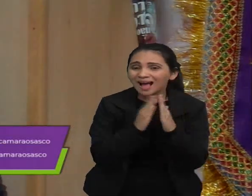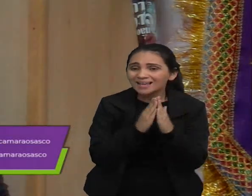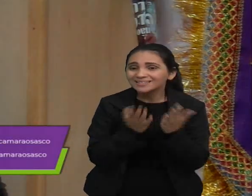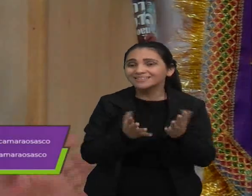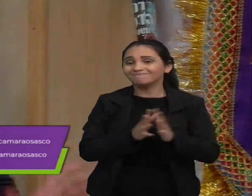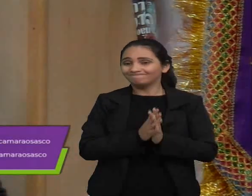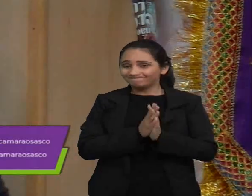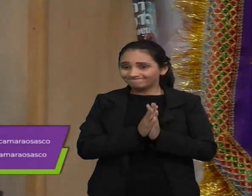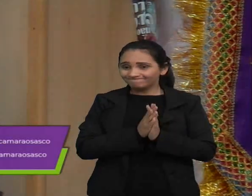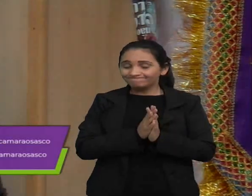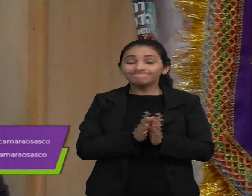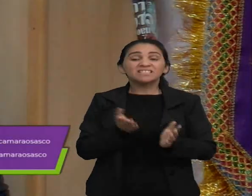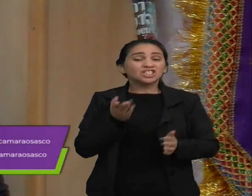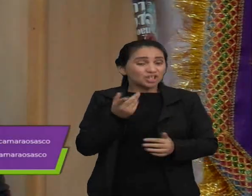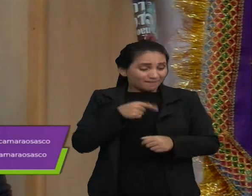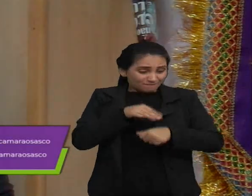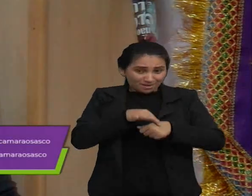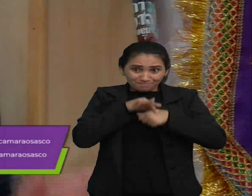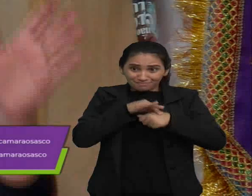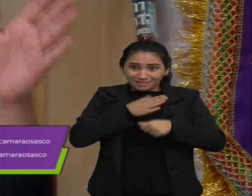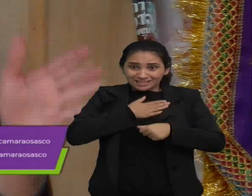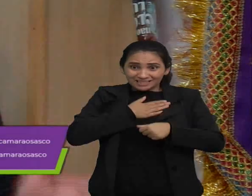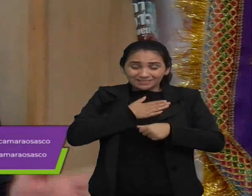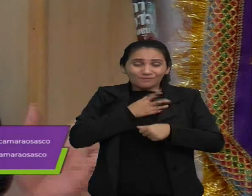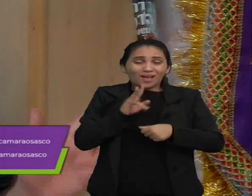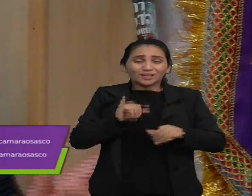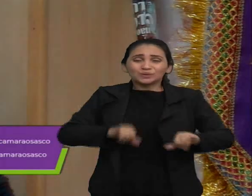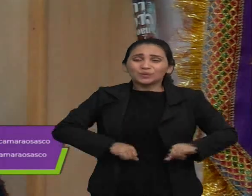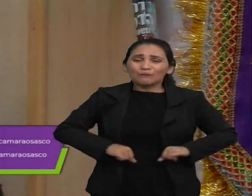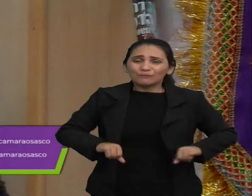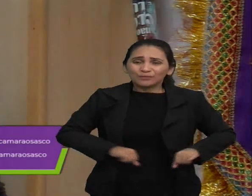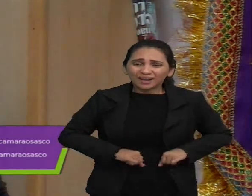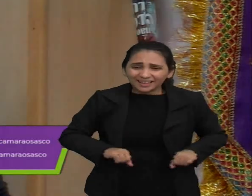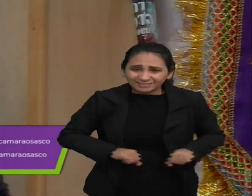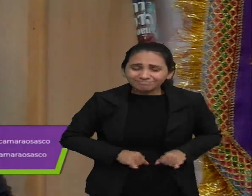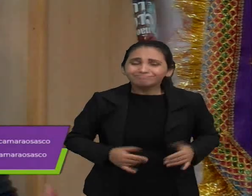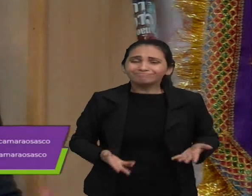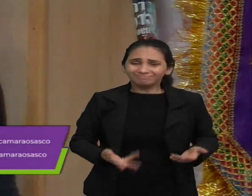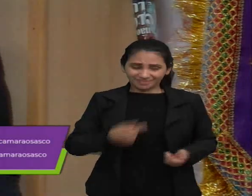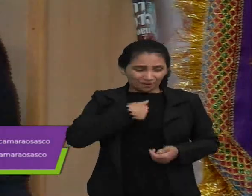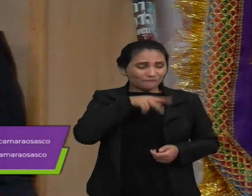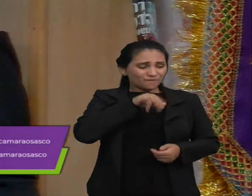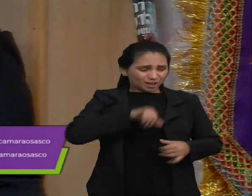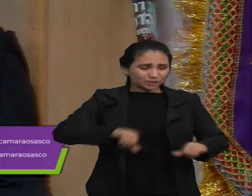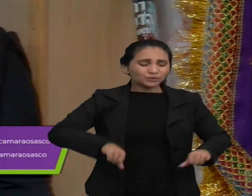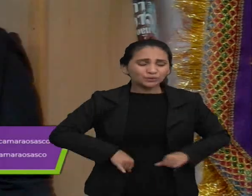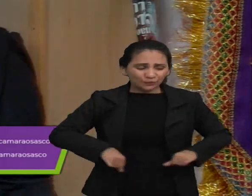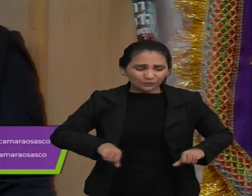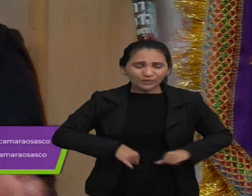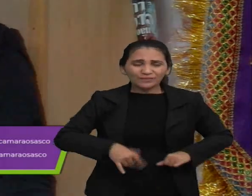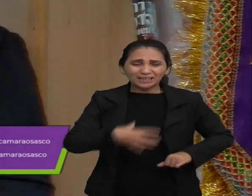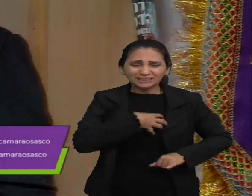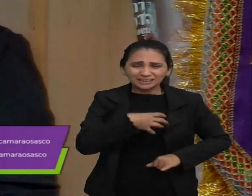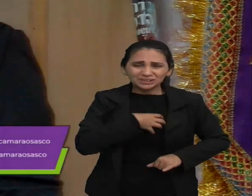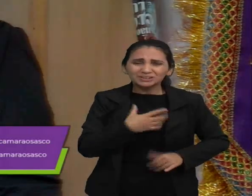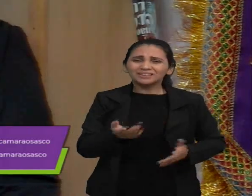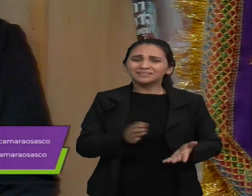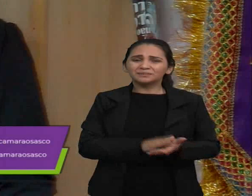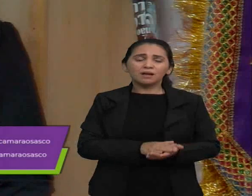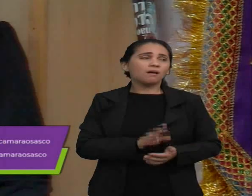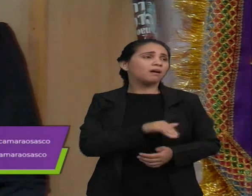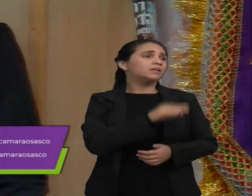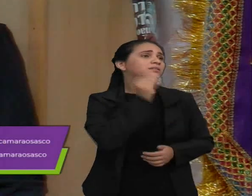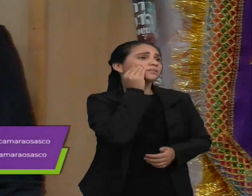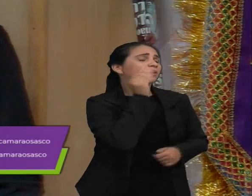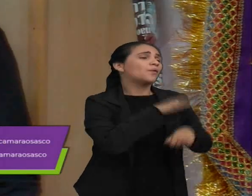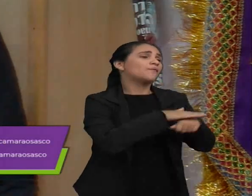e a gente vai sofrer isso na pele é a população que sofre na pele é a população que vai depois vir aqui trocar uma ideia